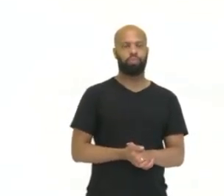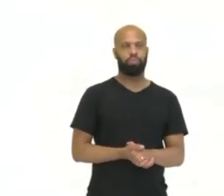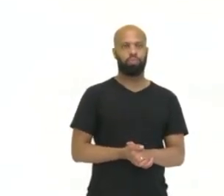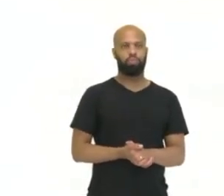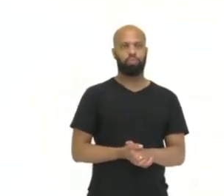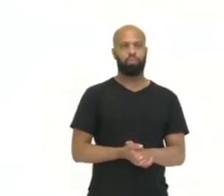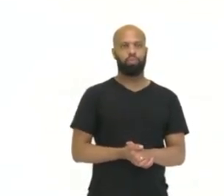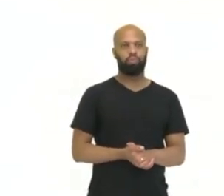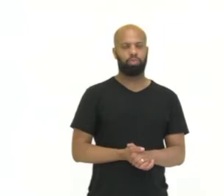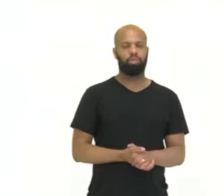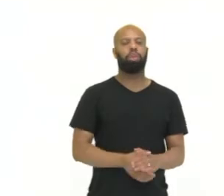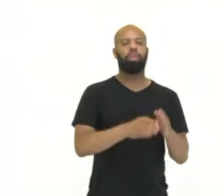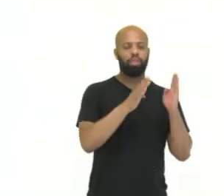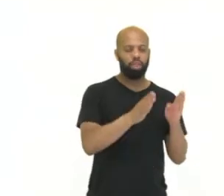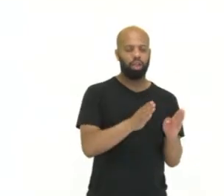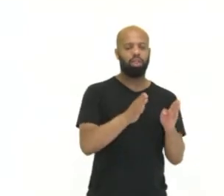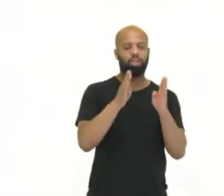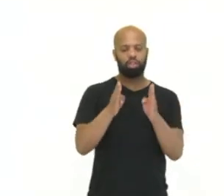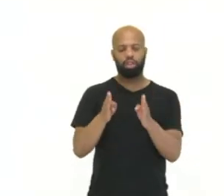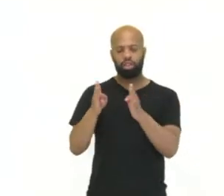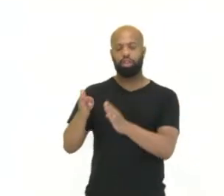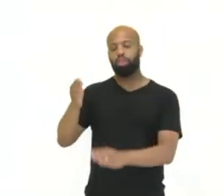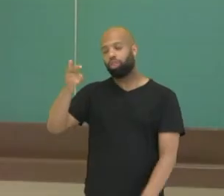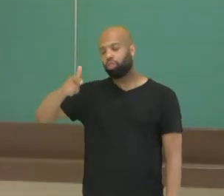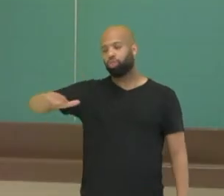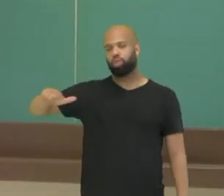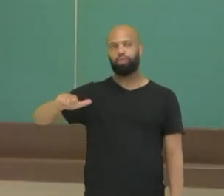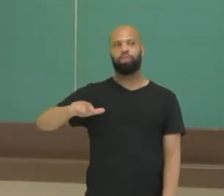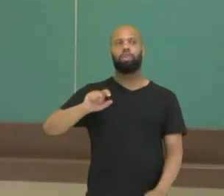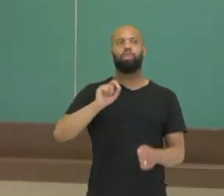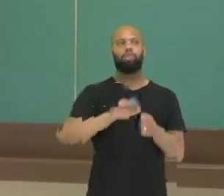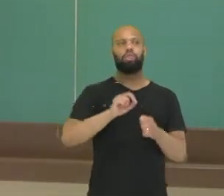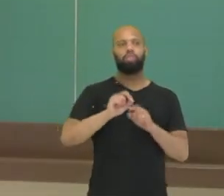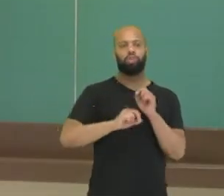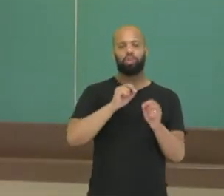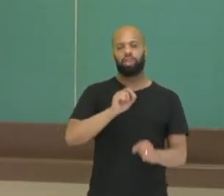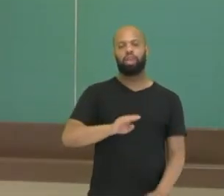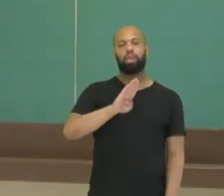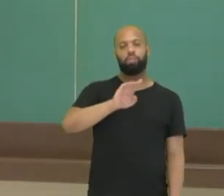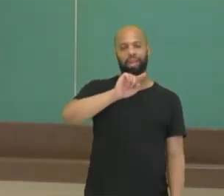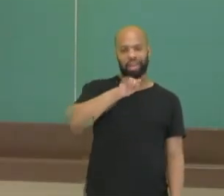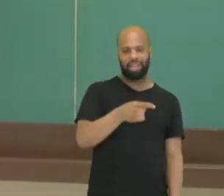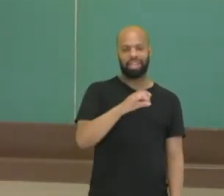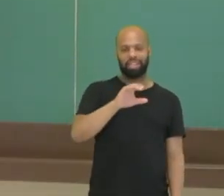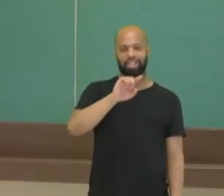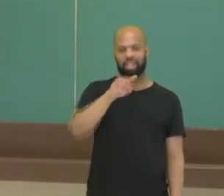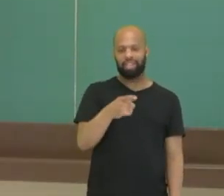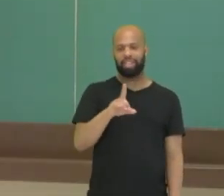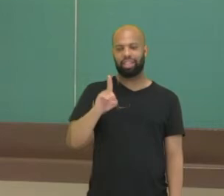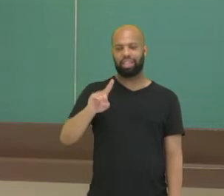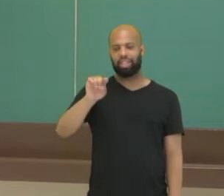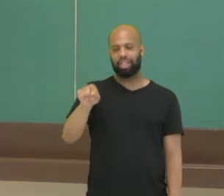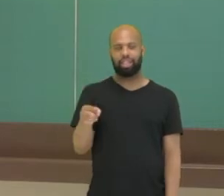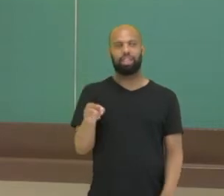Eu vou repetir todas as etapas novamente, para formar o B', o C', o D'